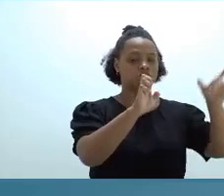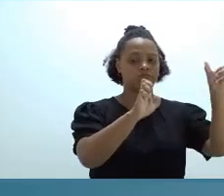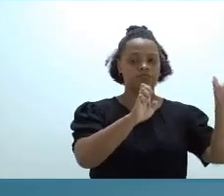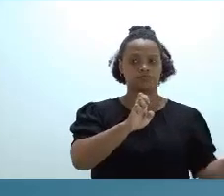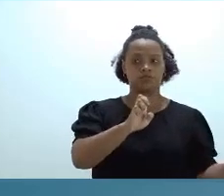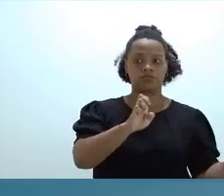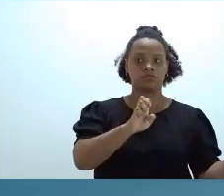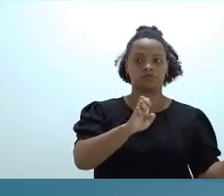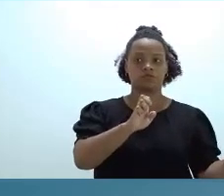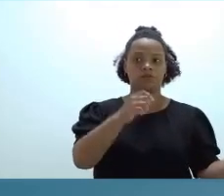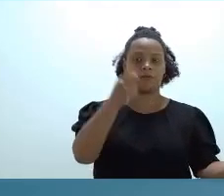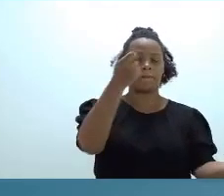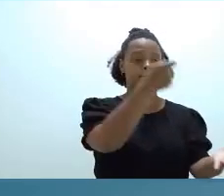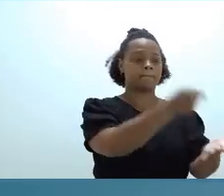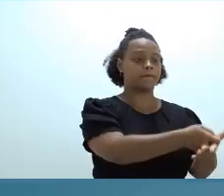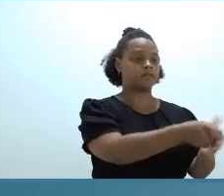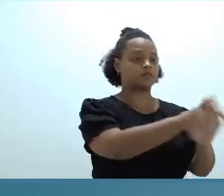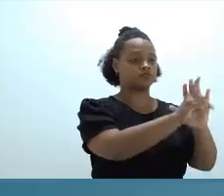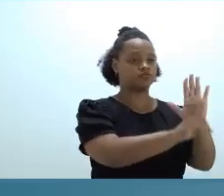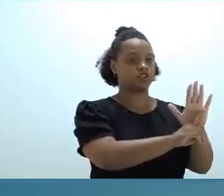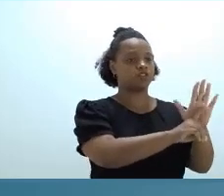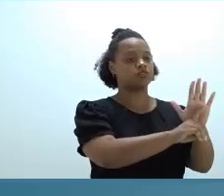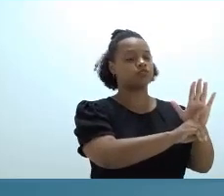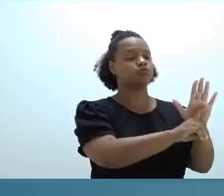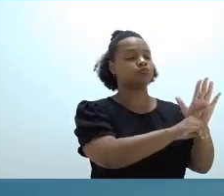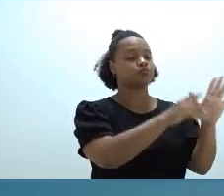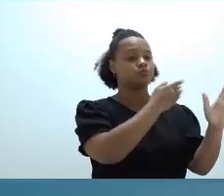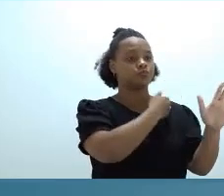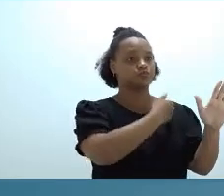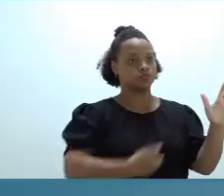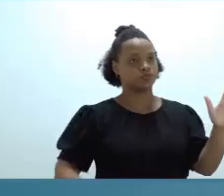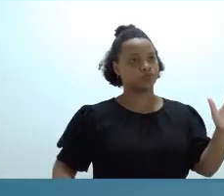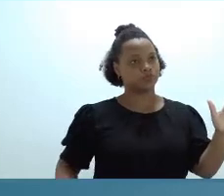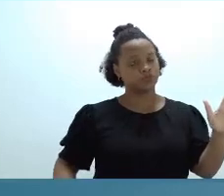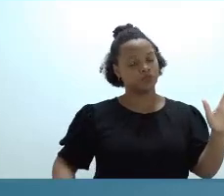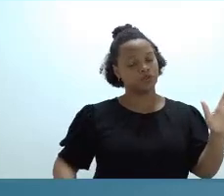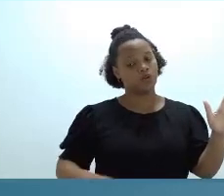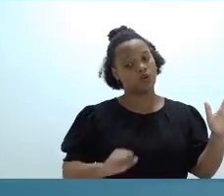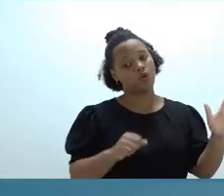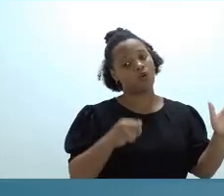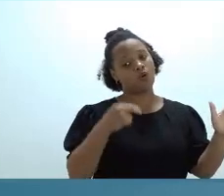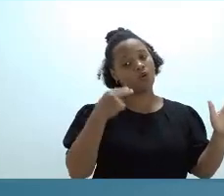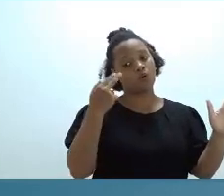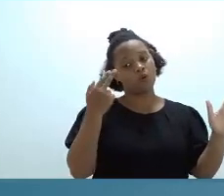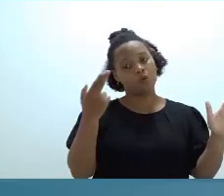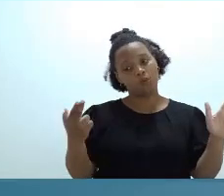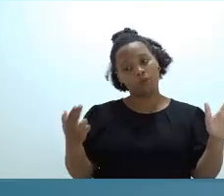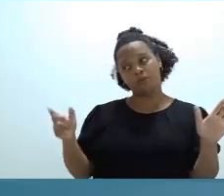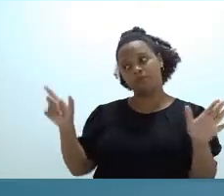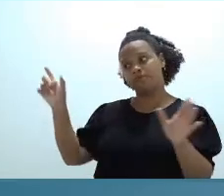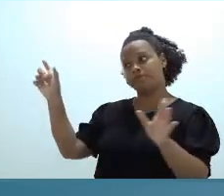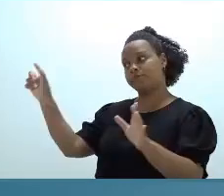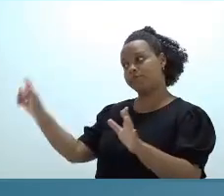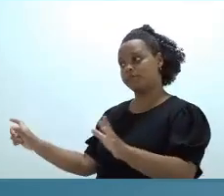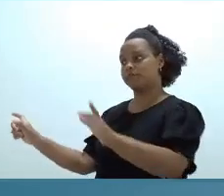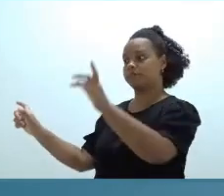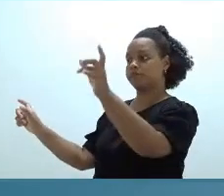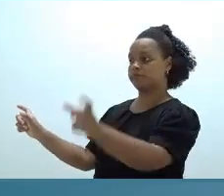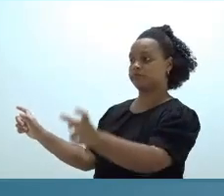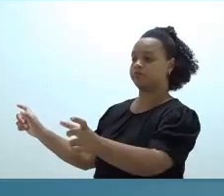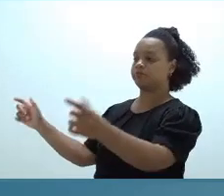será aplicado o direito público. E se tratando de relações entre sujeitos privados,